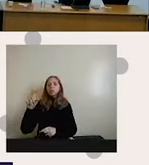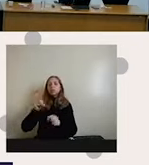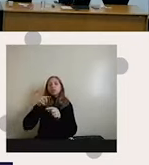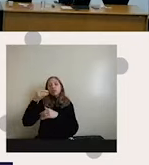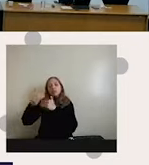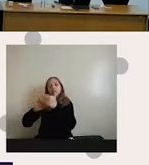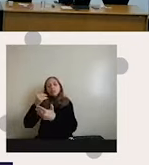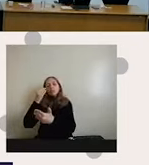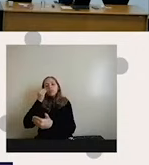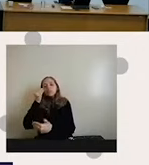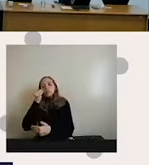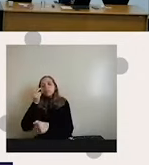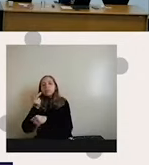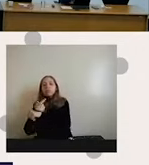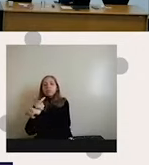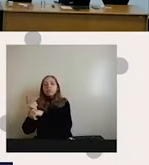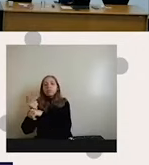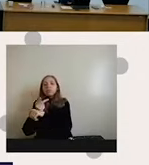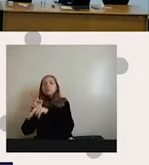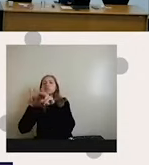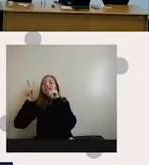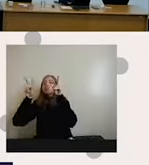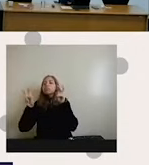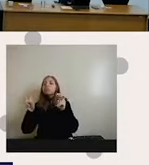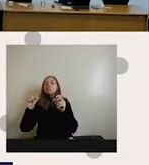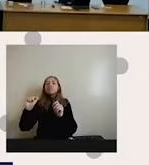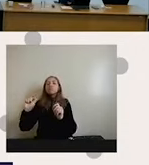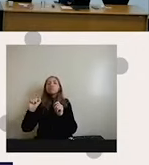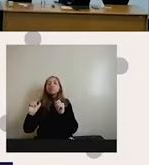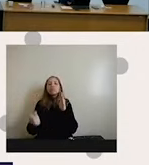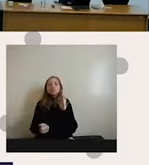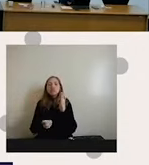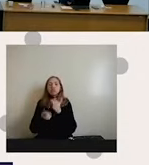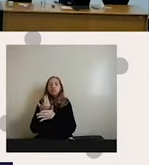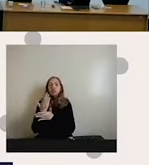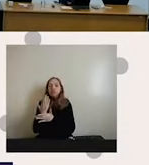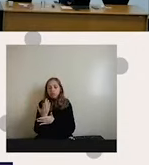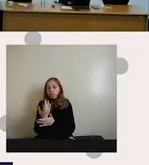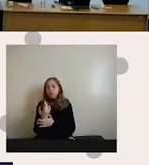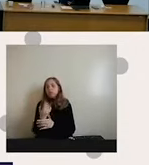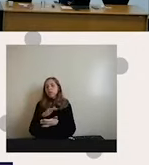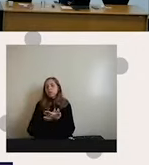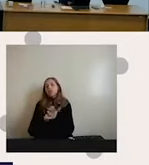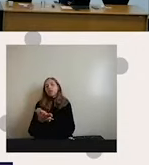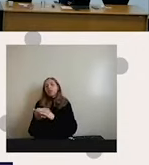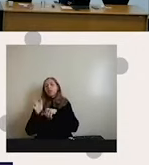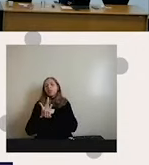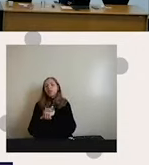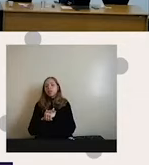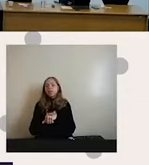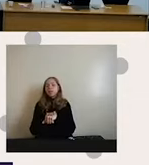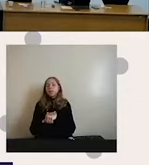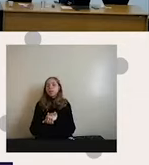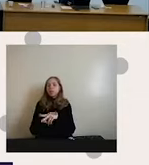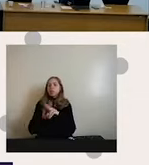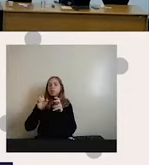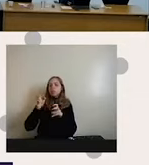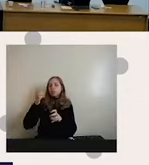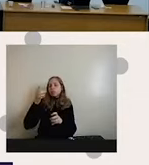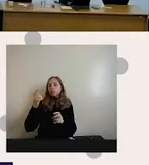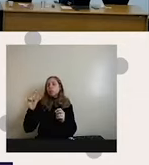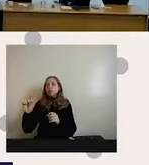nexo etiológico, né, ou seja, essa causa única do adoecimento, num modelo biomédico clássico de patógeno hospedeiro, né? A